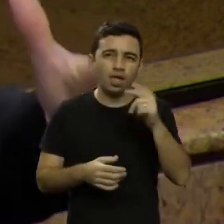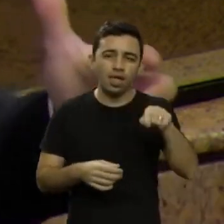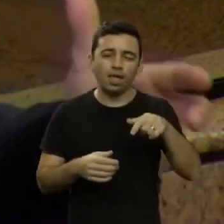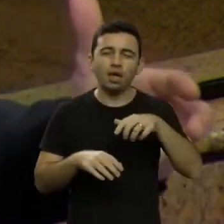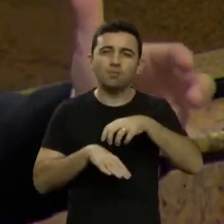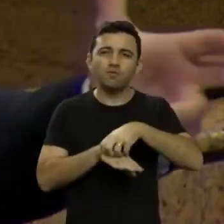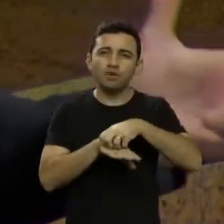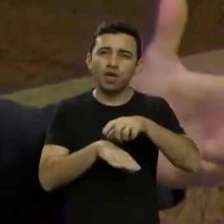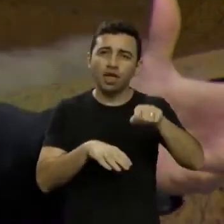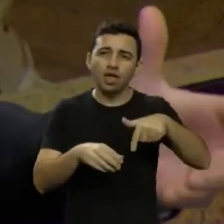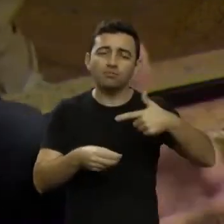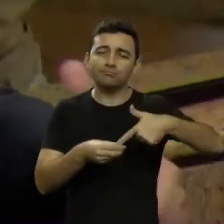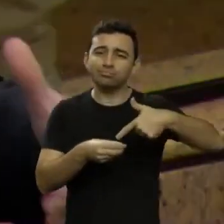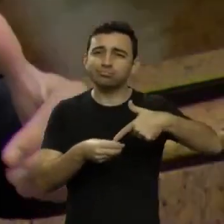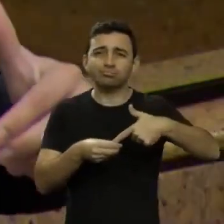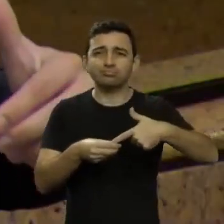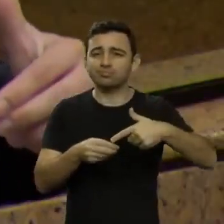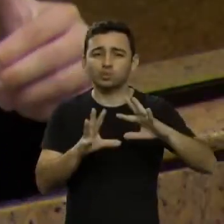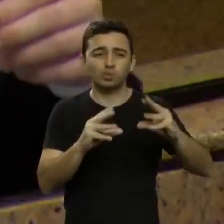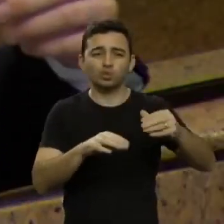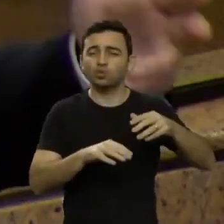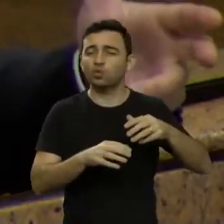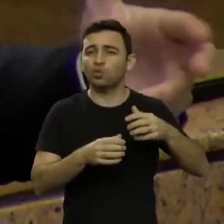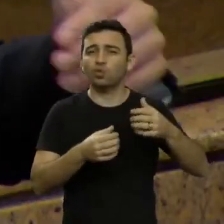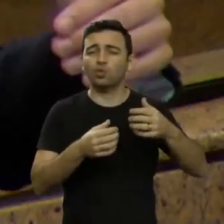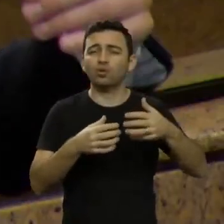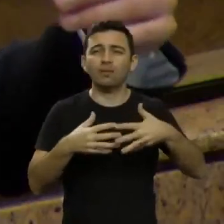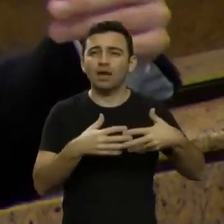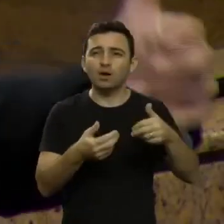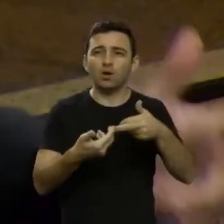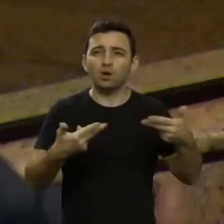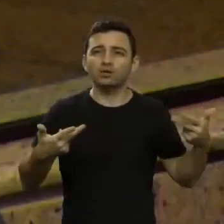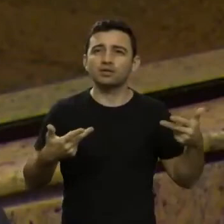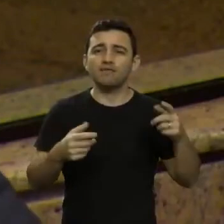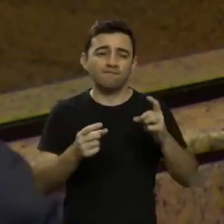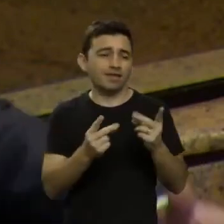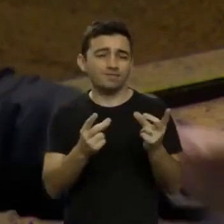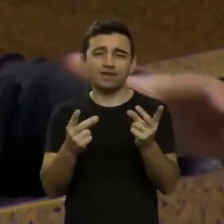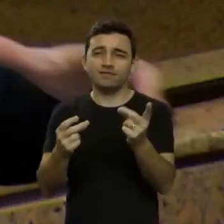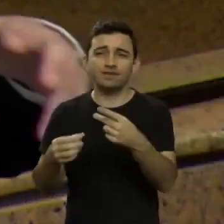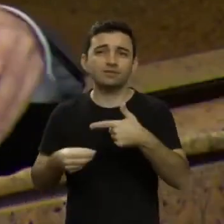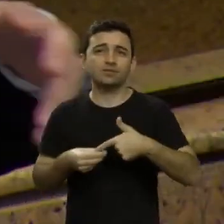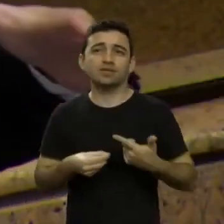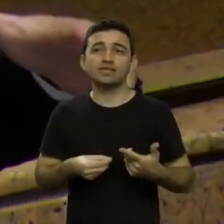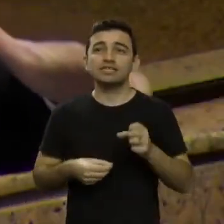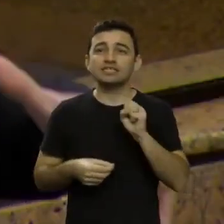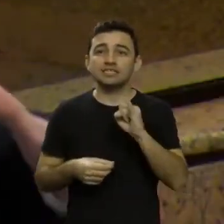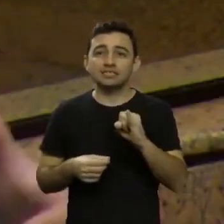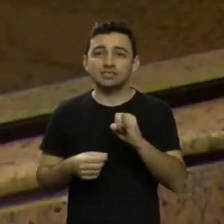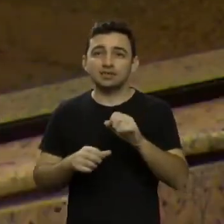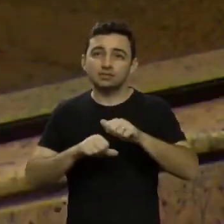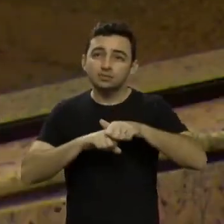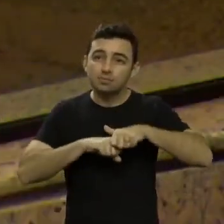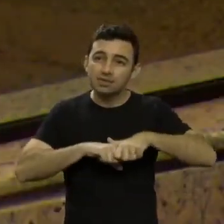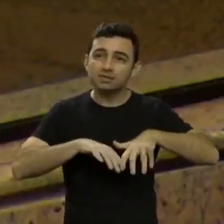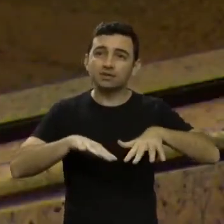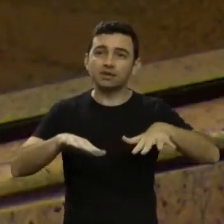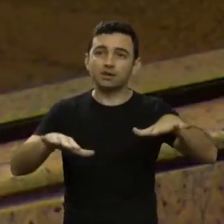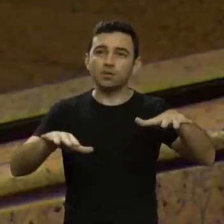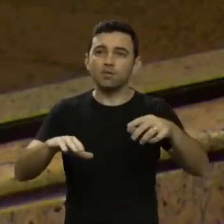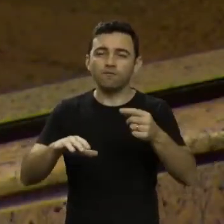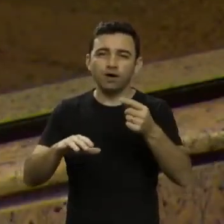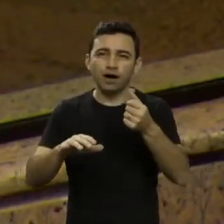movidos a combustíveis fósseis, combustíveis que são vendidos nos postos de gasolina. Então, a dispersão desse aumento de preço